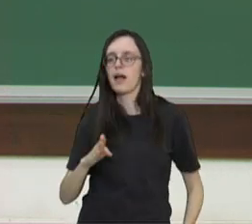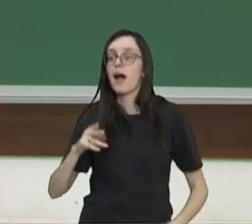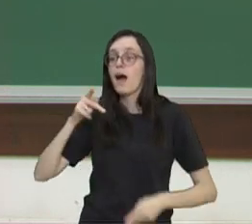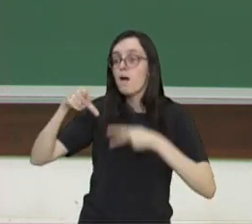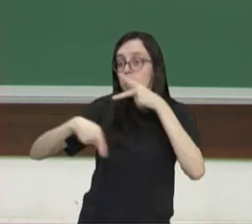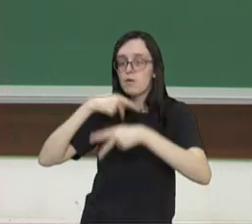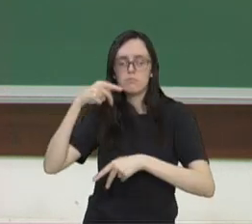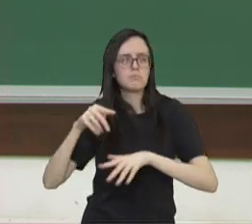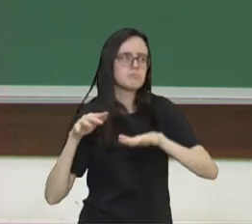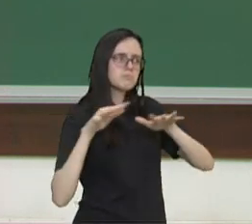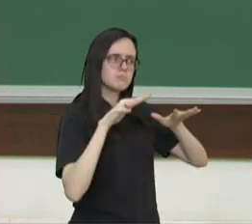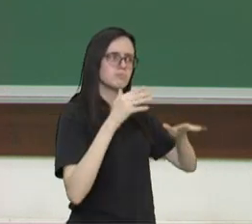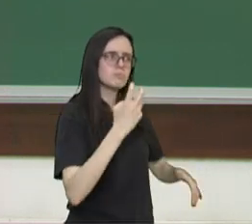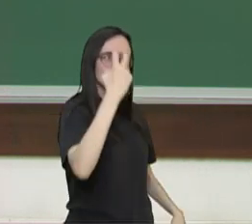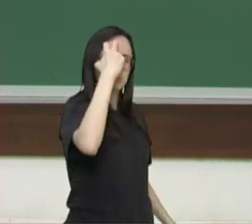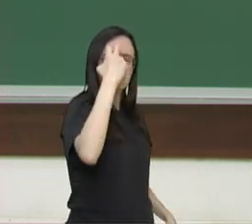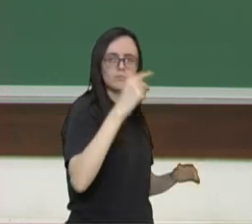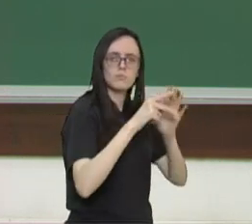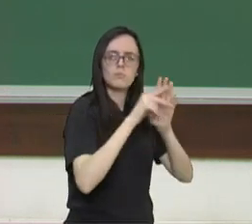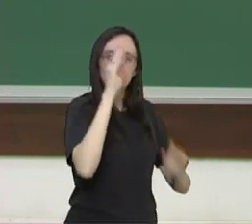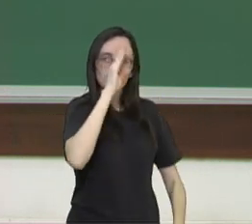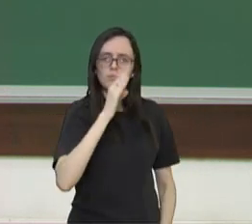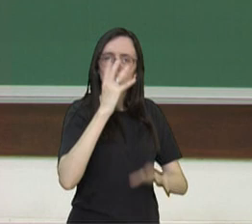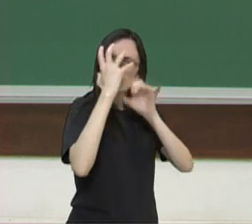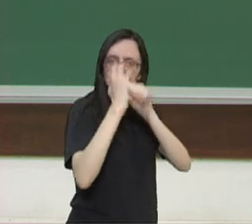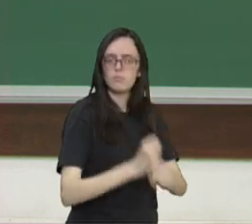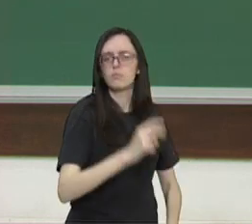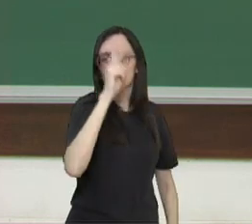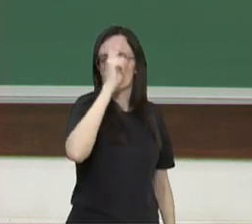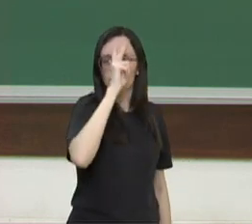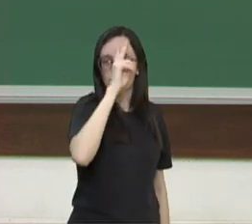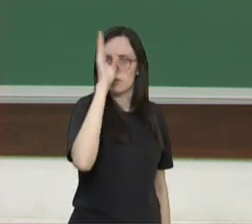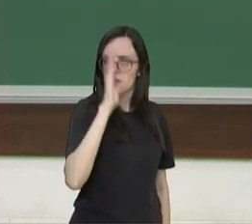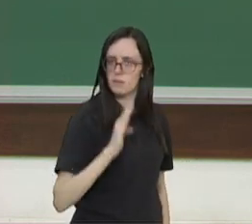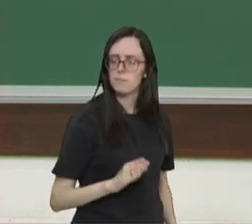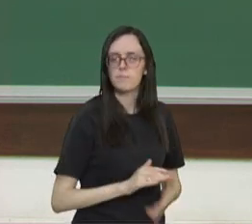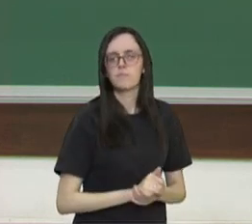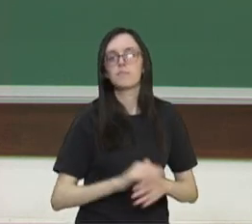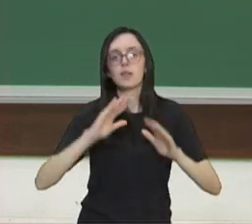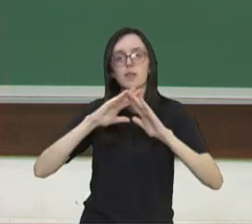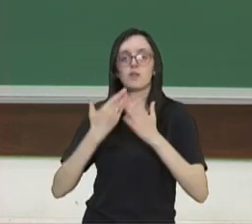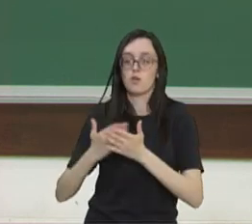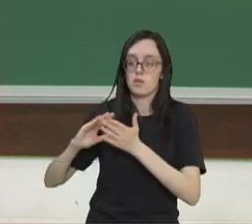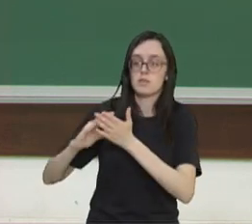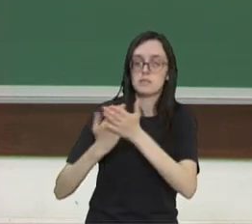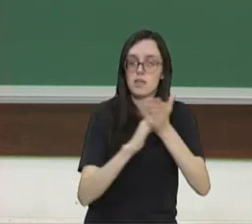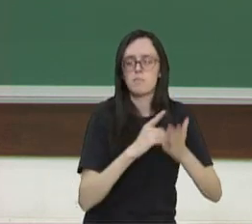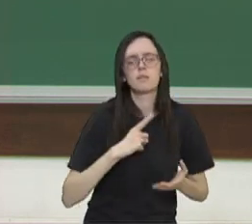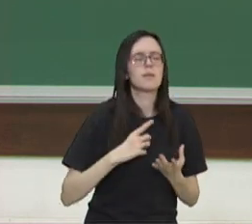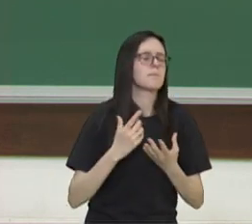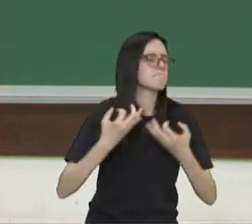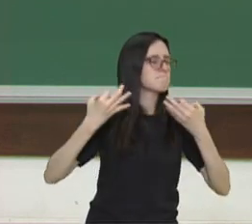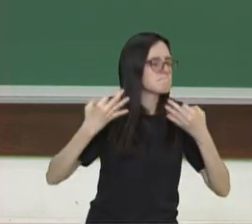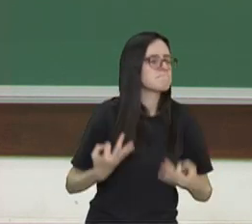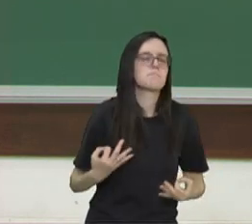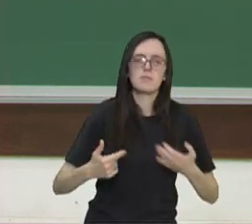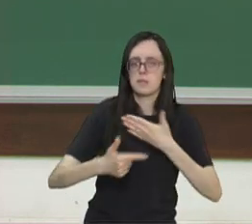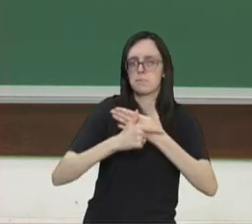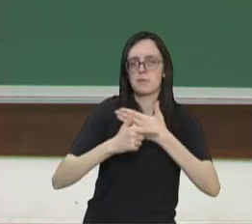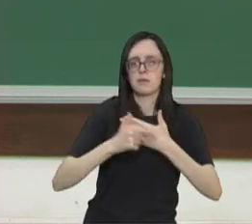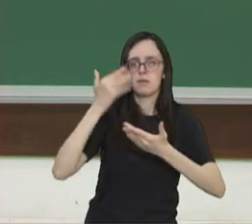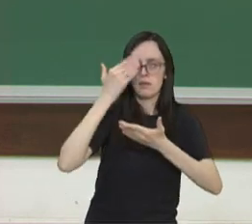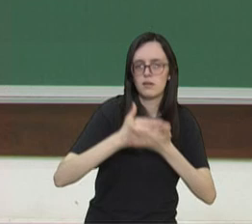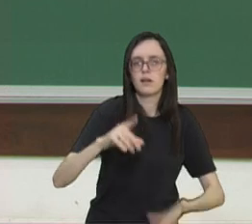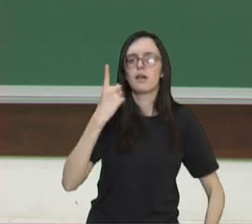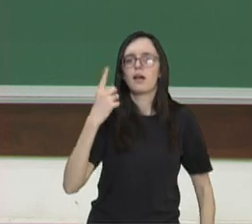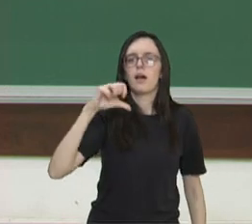público a cultura do Brasil, a história do Brasil. As escolas de samba, então, fizeram muito bem esse papel aí no início, nos